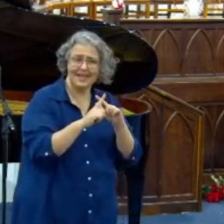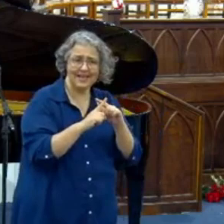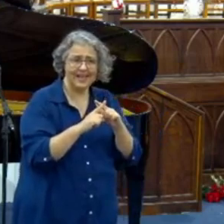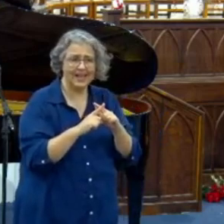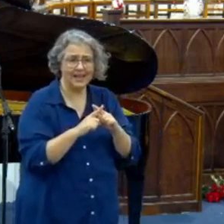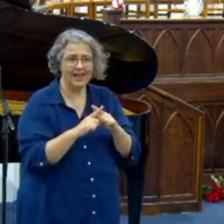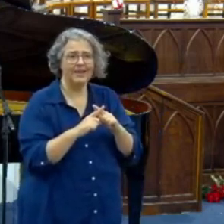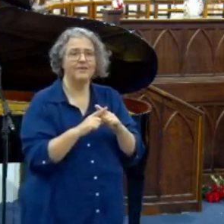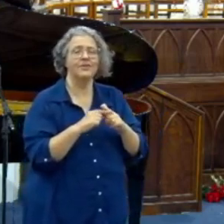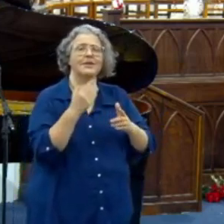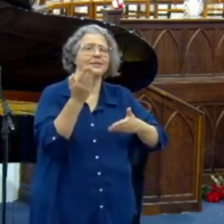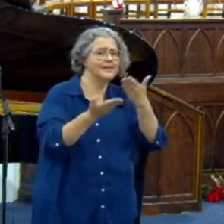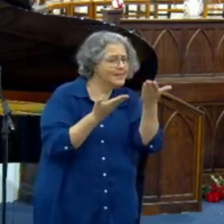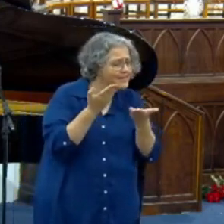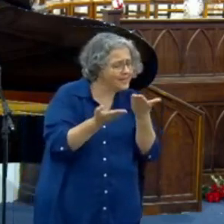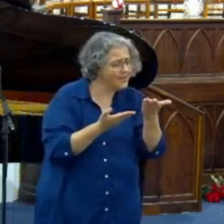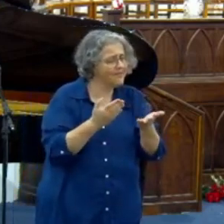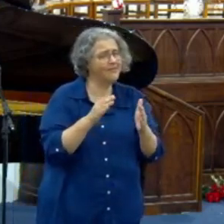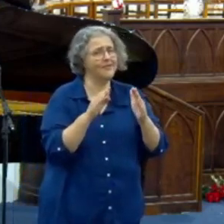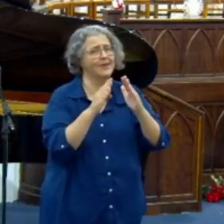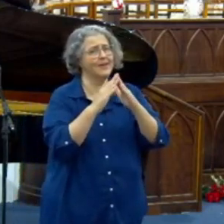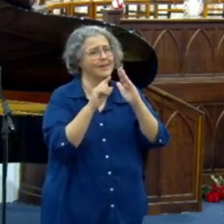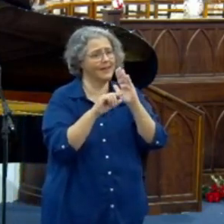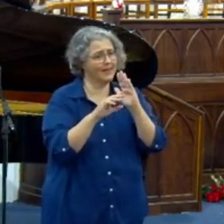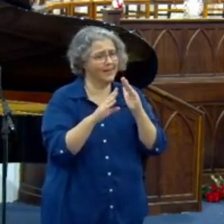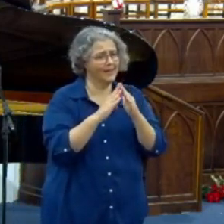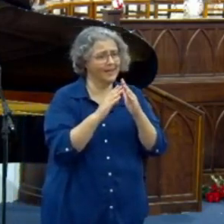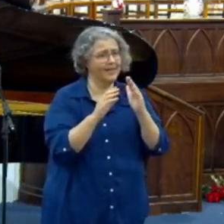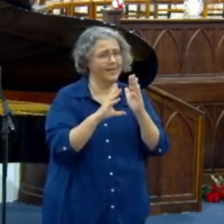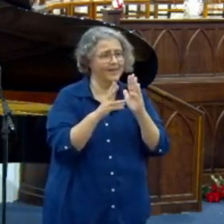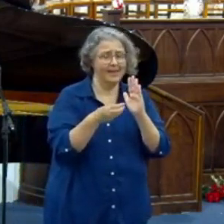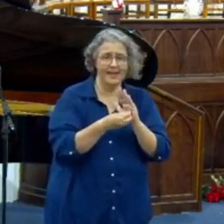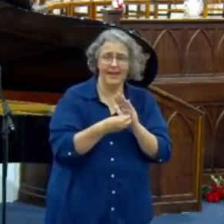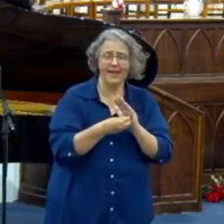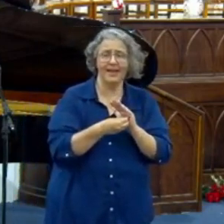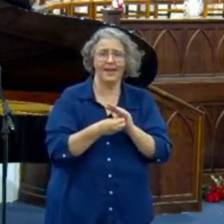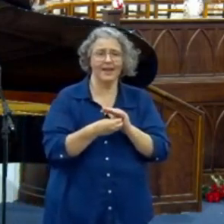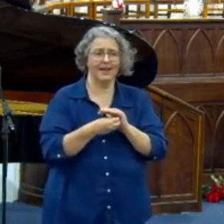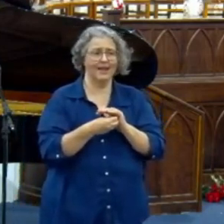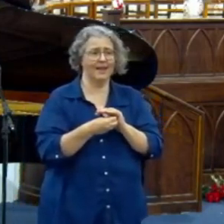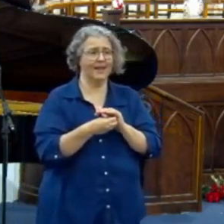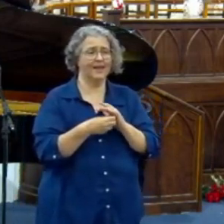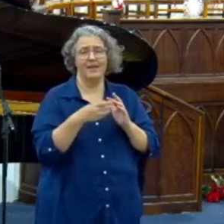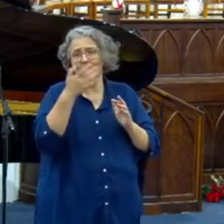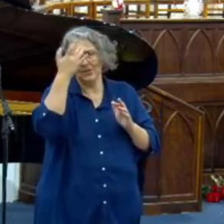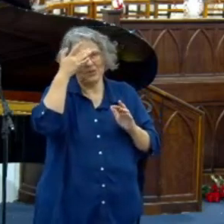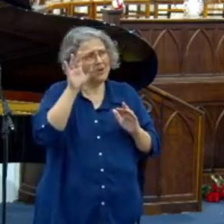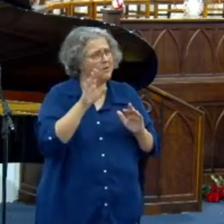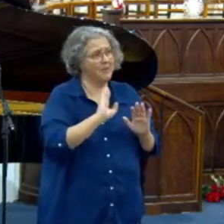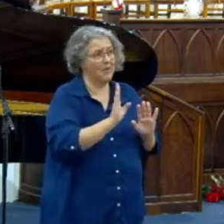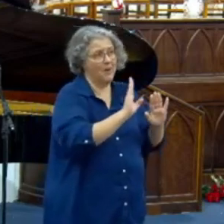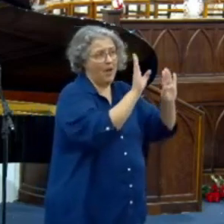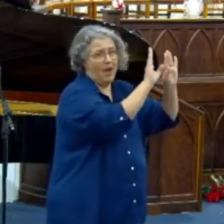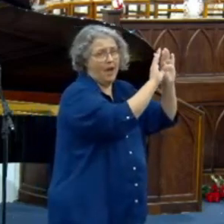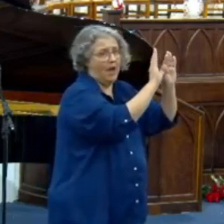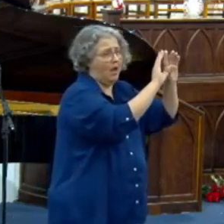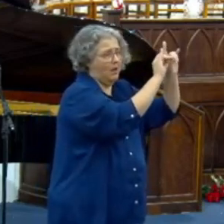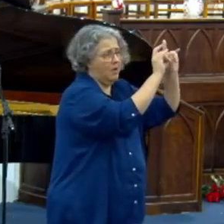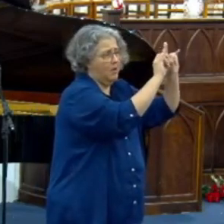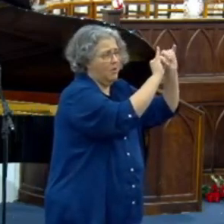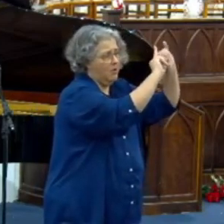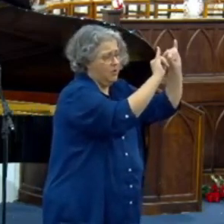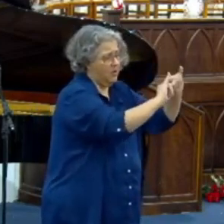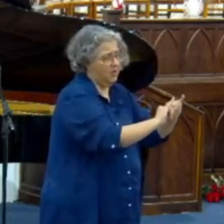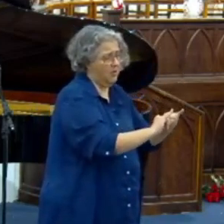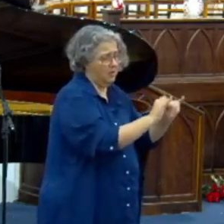nos dispomos ao serviço de Deus, porque entre outras coisas, não temos adoração a imagens, porque